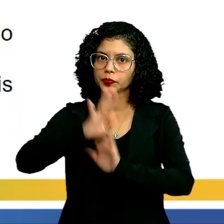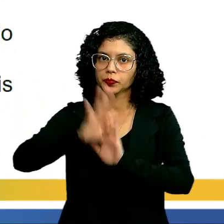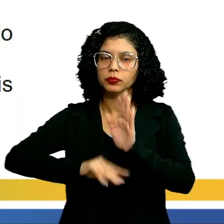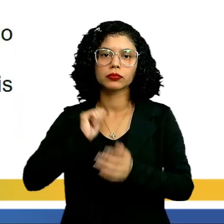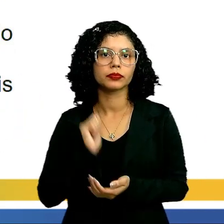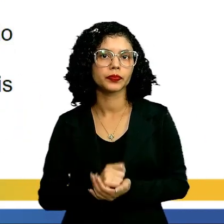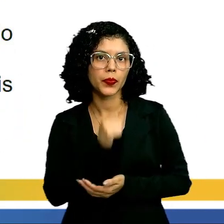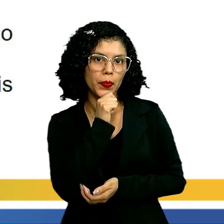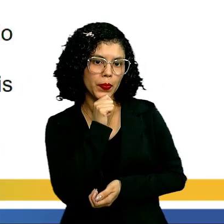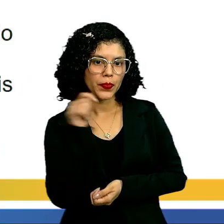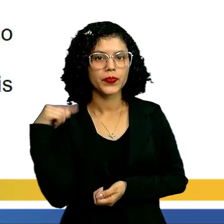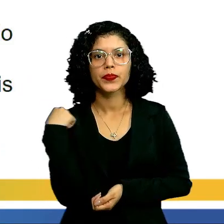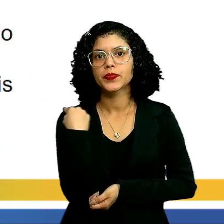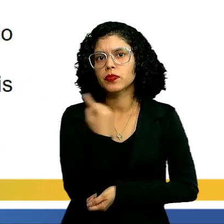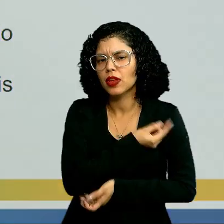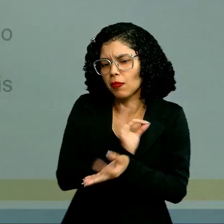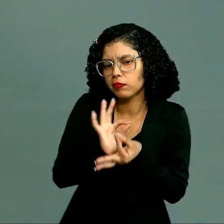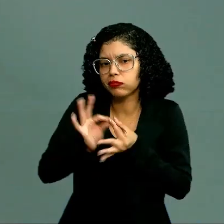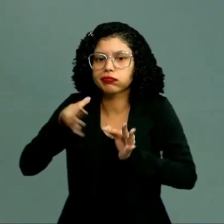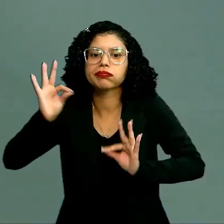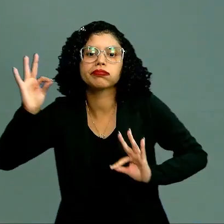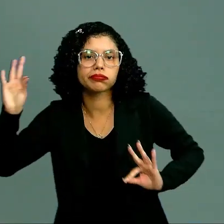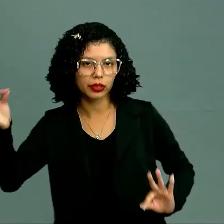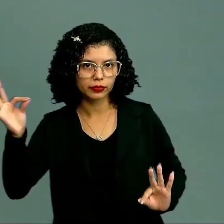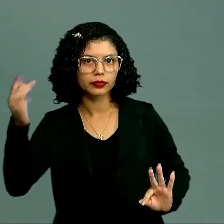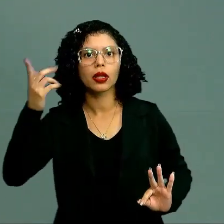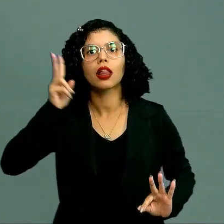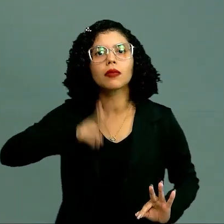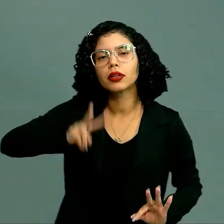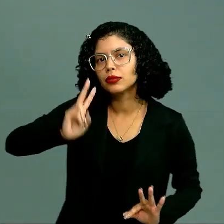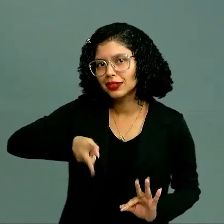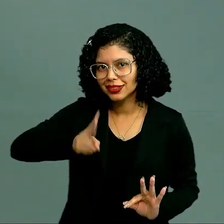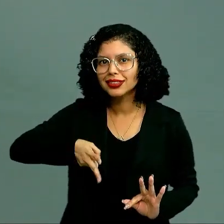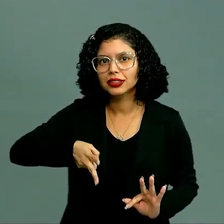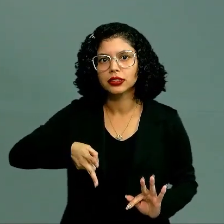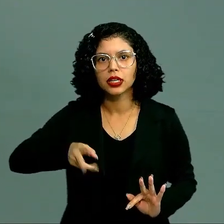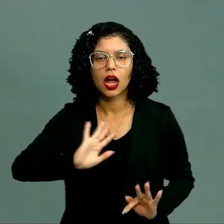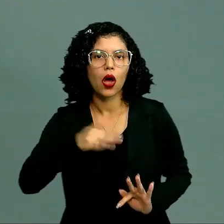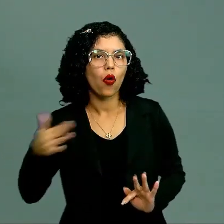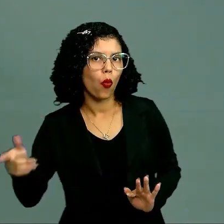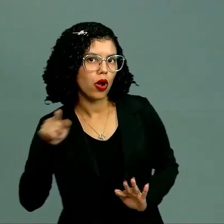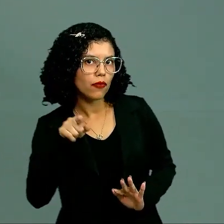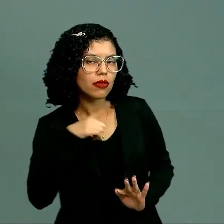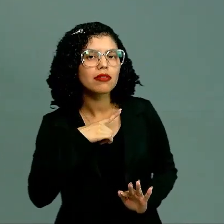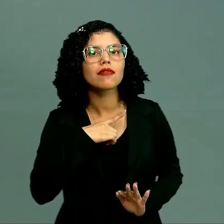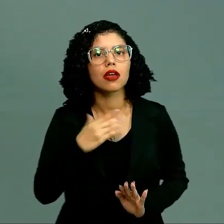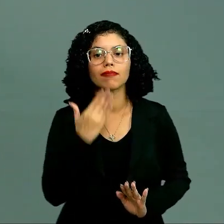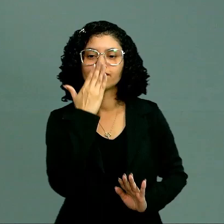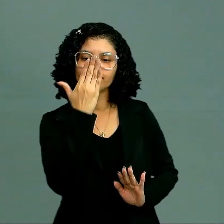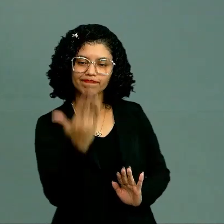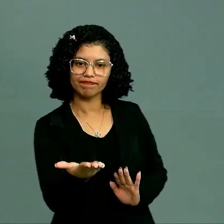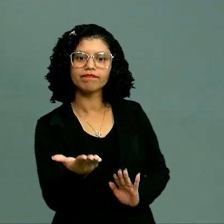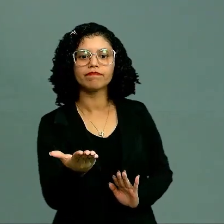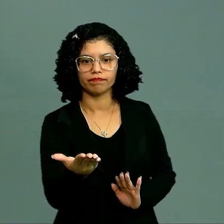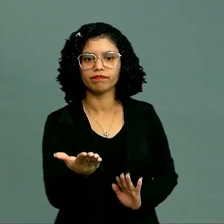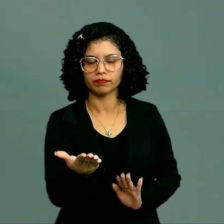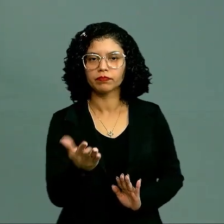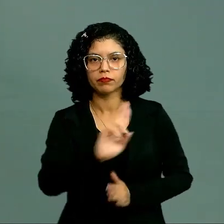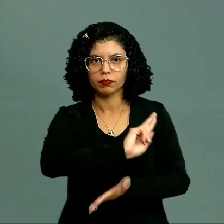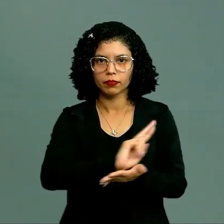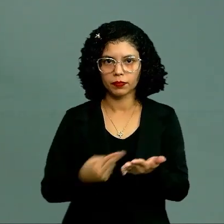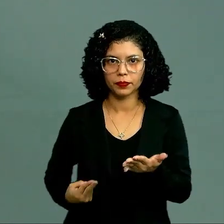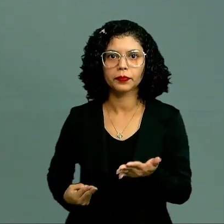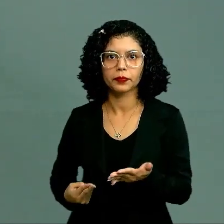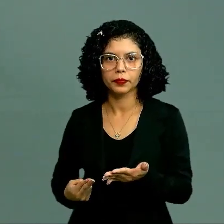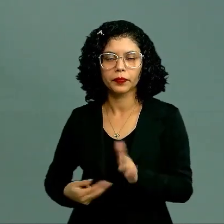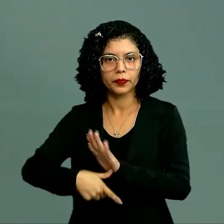questão, e aí é uma questão um pouco longa. Lembrando sempre, gente, que quando você estiver diante, lá na redação